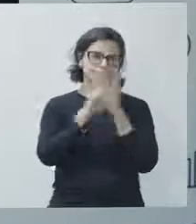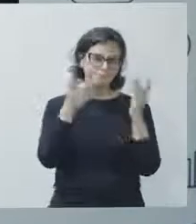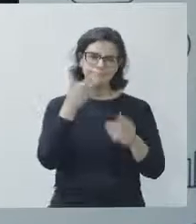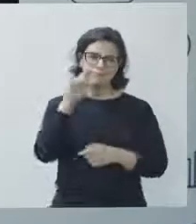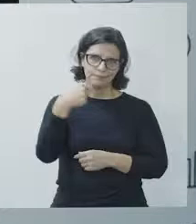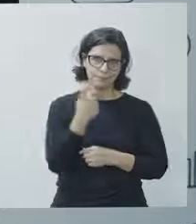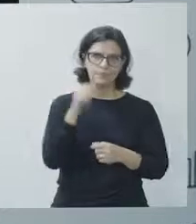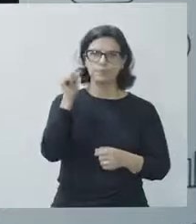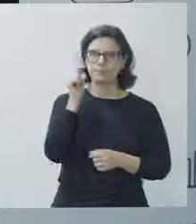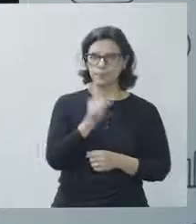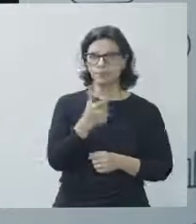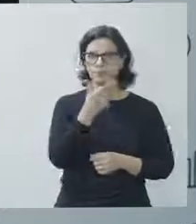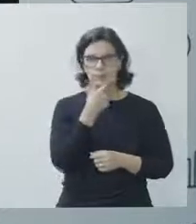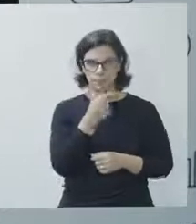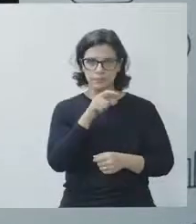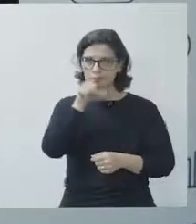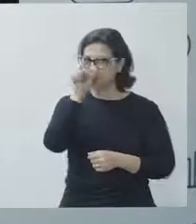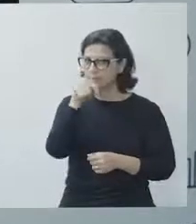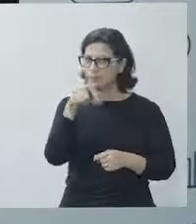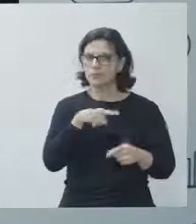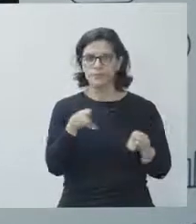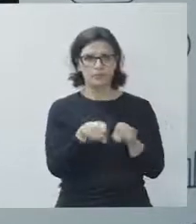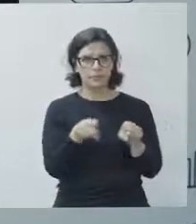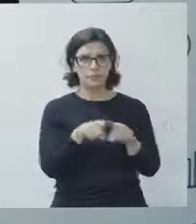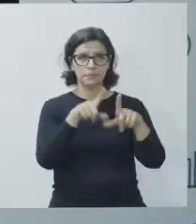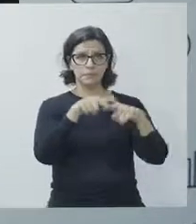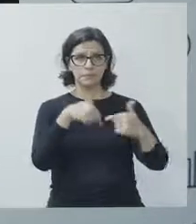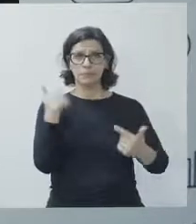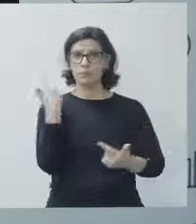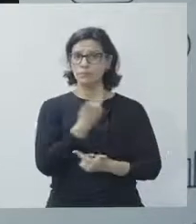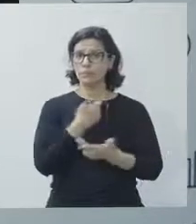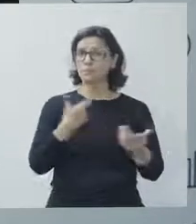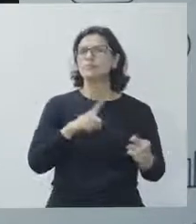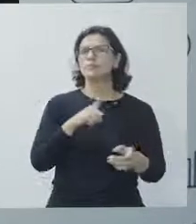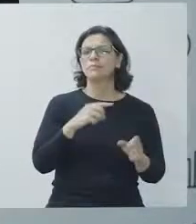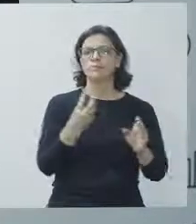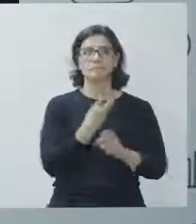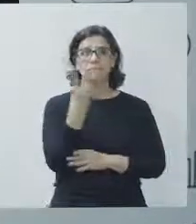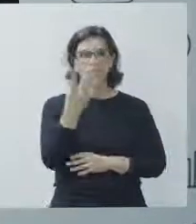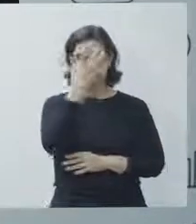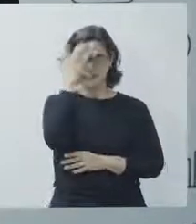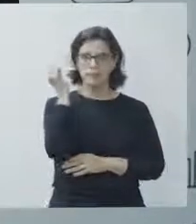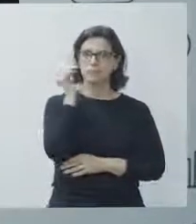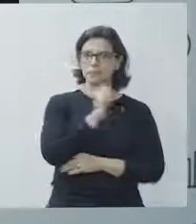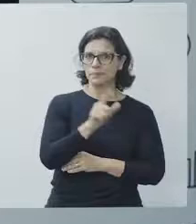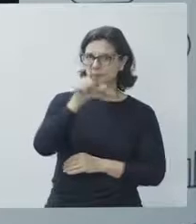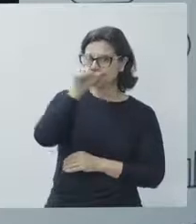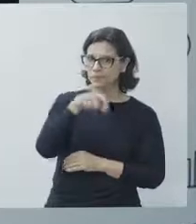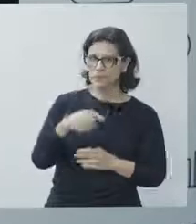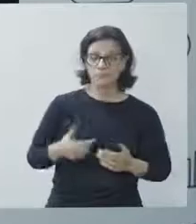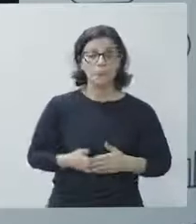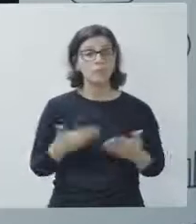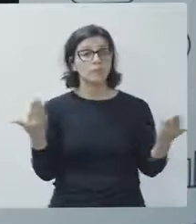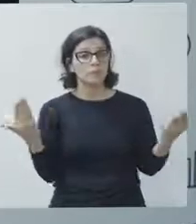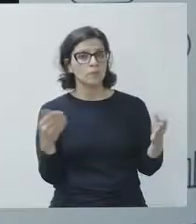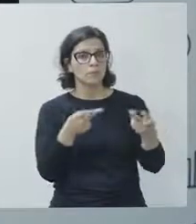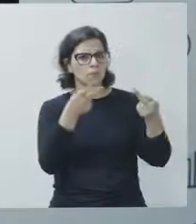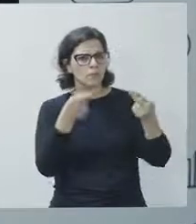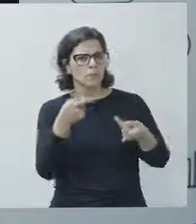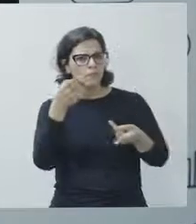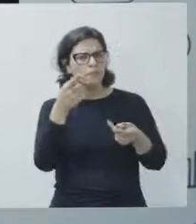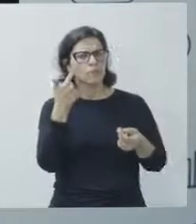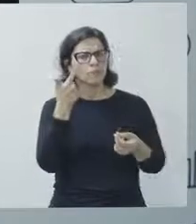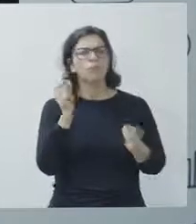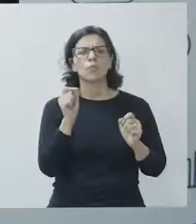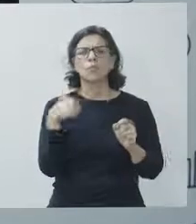vai ter menção a bruxos, tá? Então, por isso que nós temos ali já essas três personagens bruxas. Convido vocês